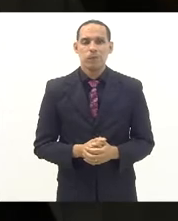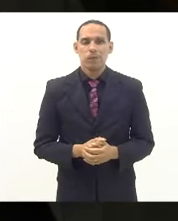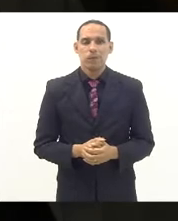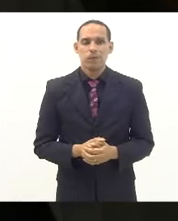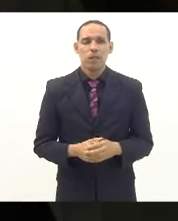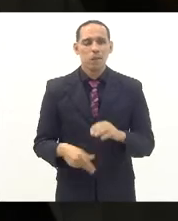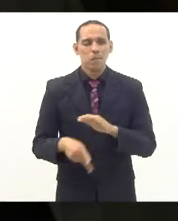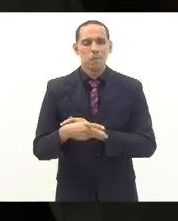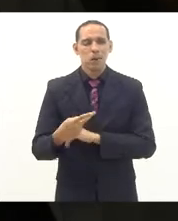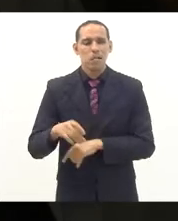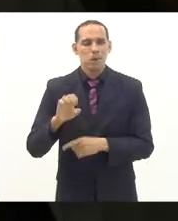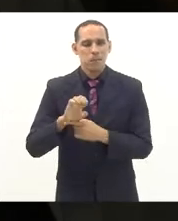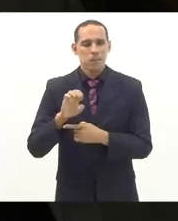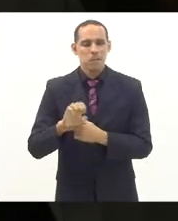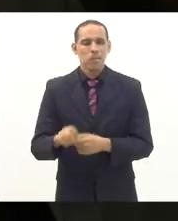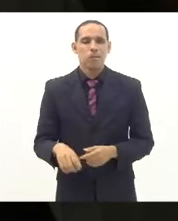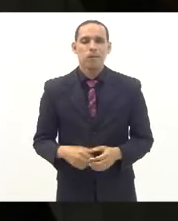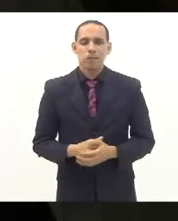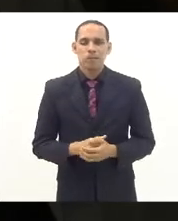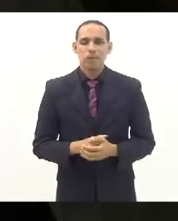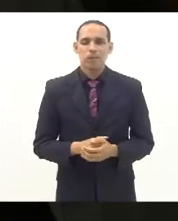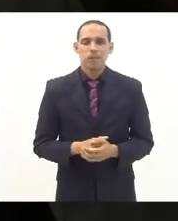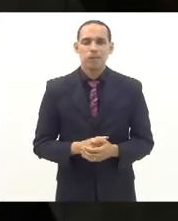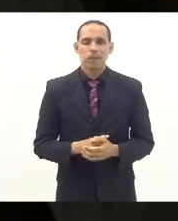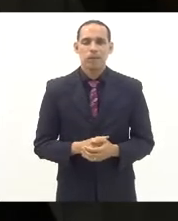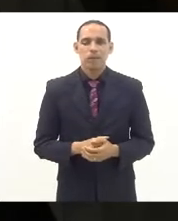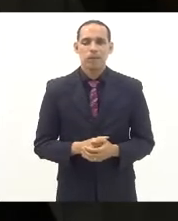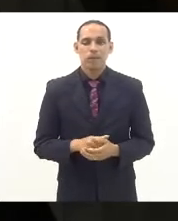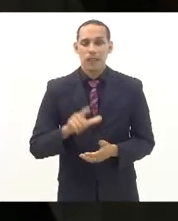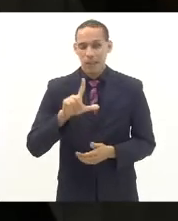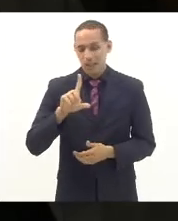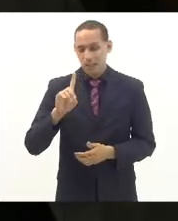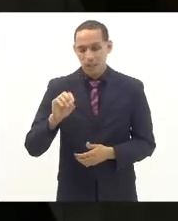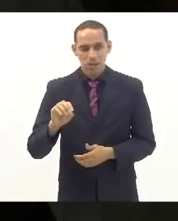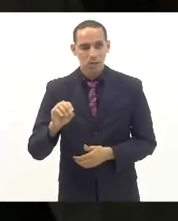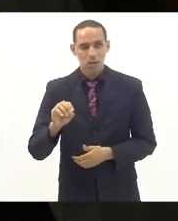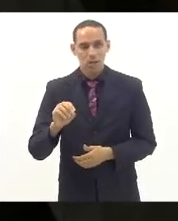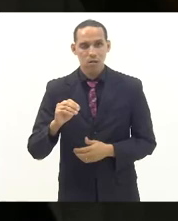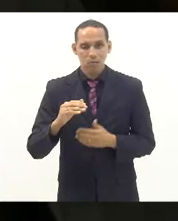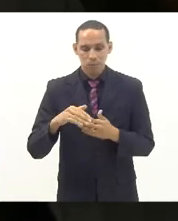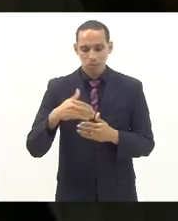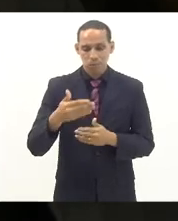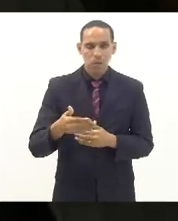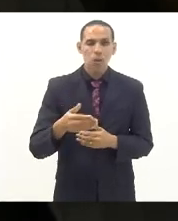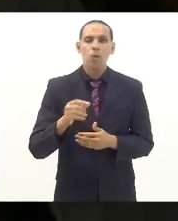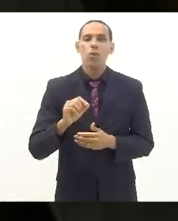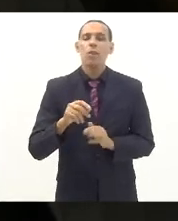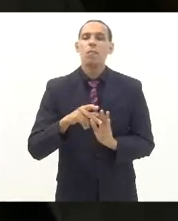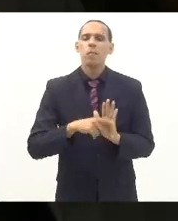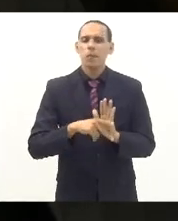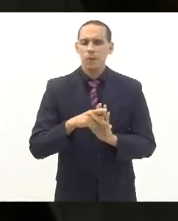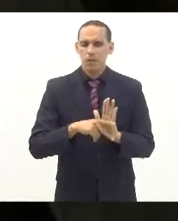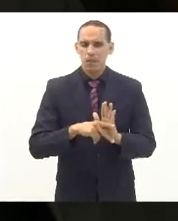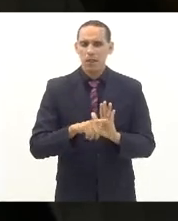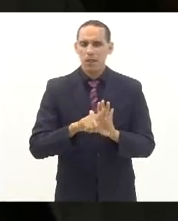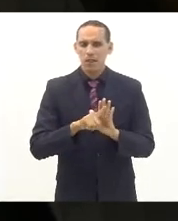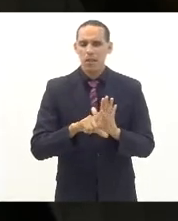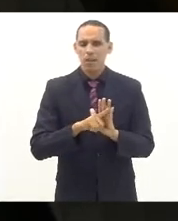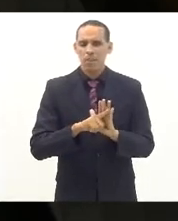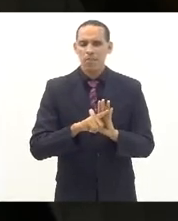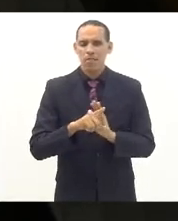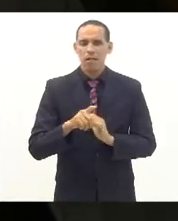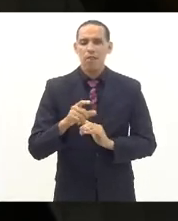estadual sucede a ele deu como sabemos o projeto de lei